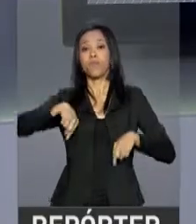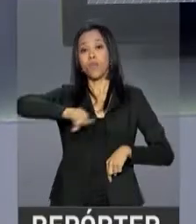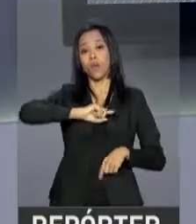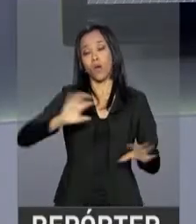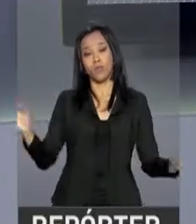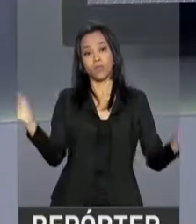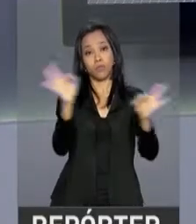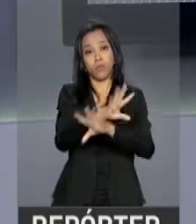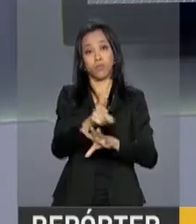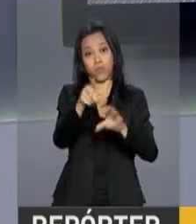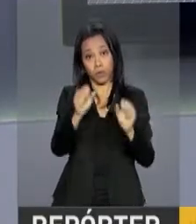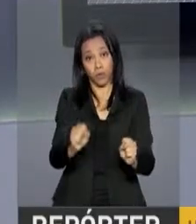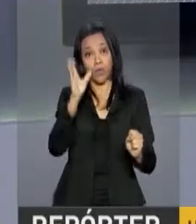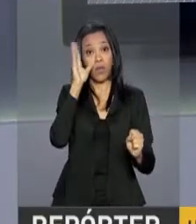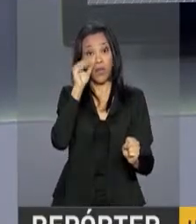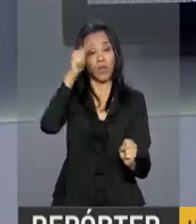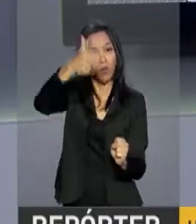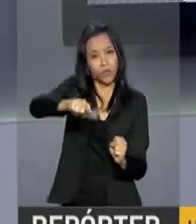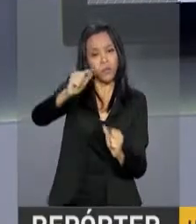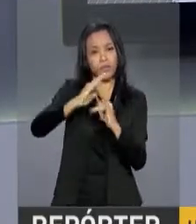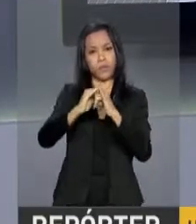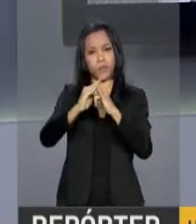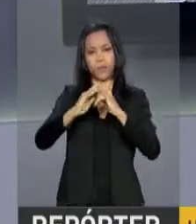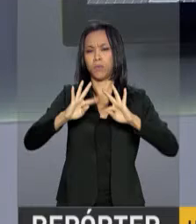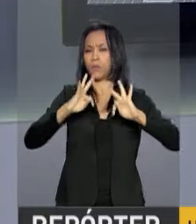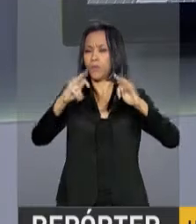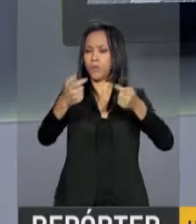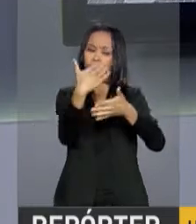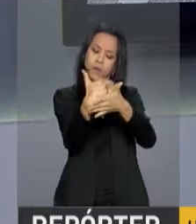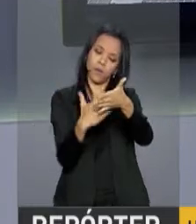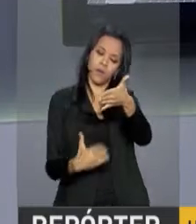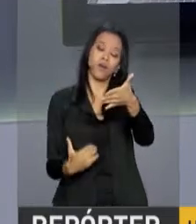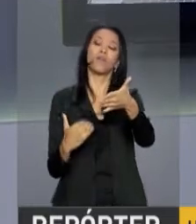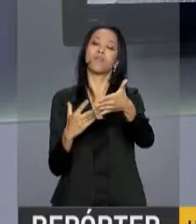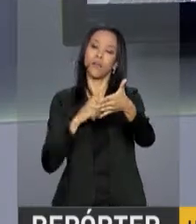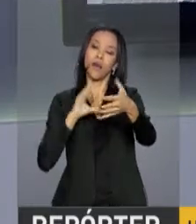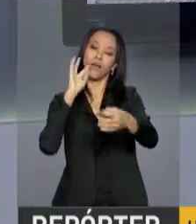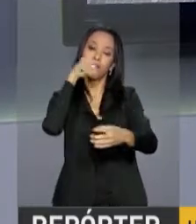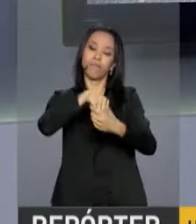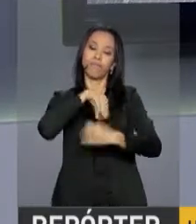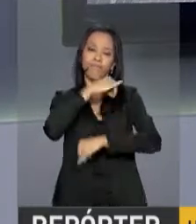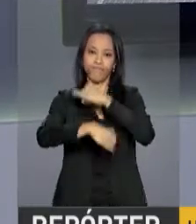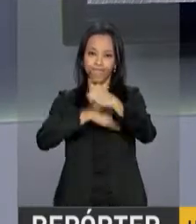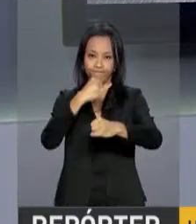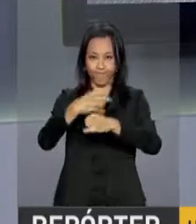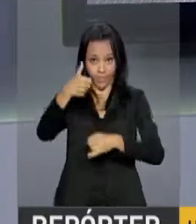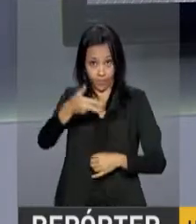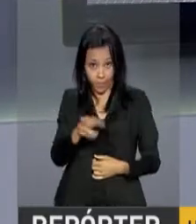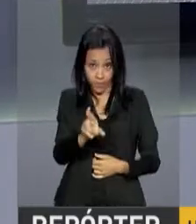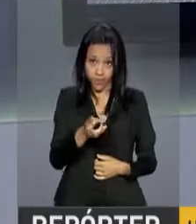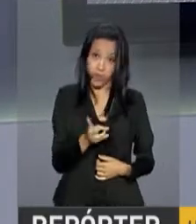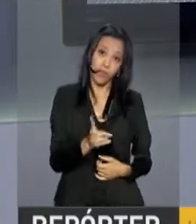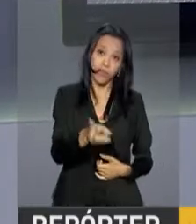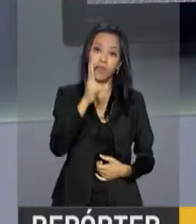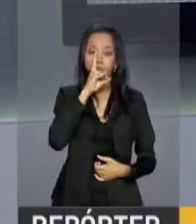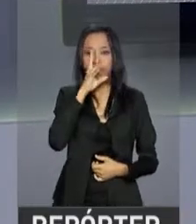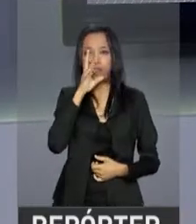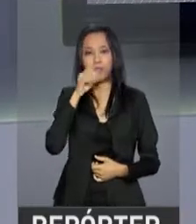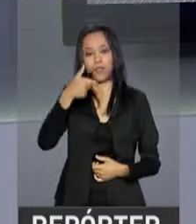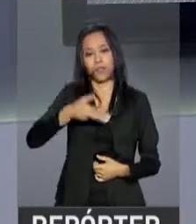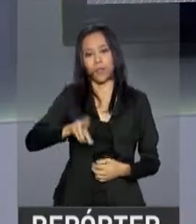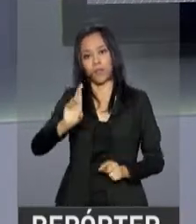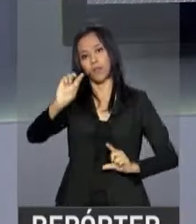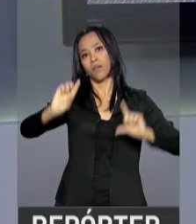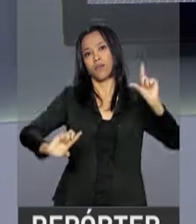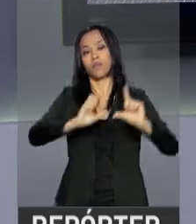aqui você pode rever as reportagens no youtube e toda a nossa programação também está na página da nbr na internet continue com a gente